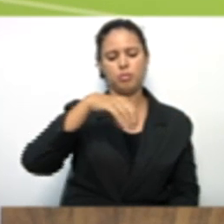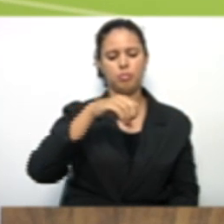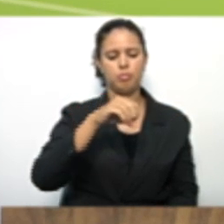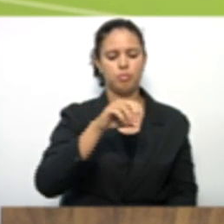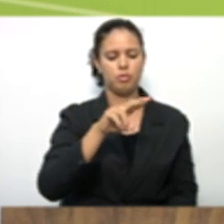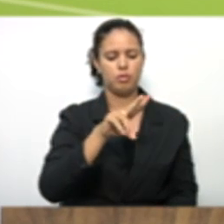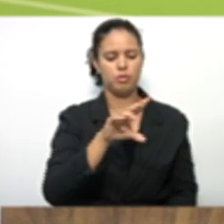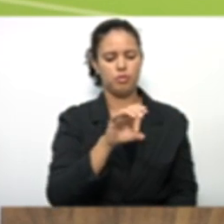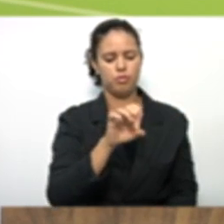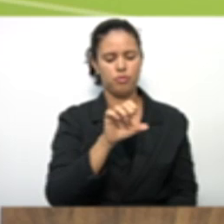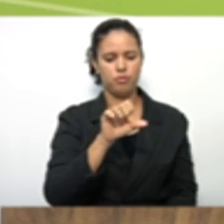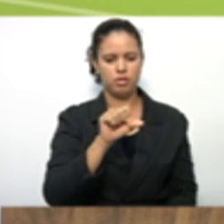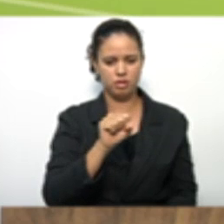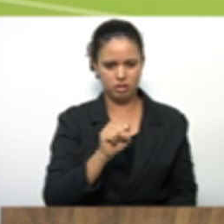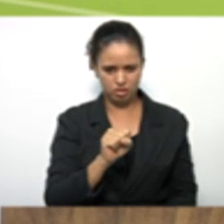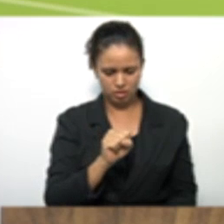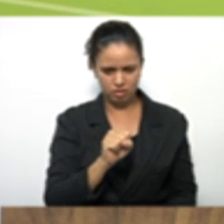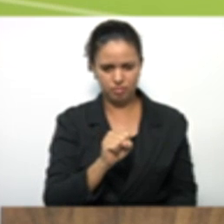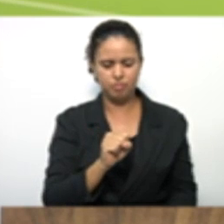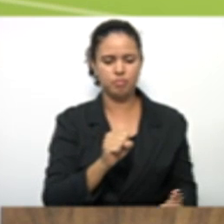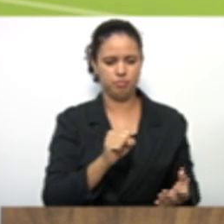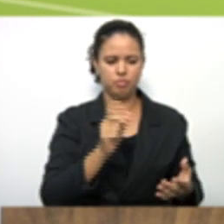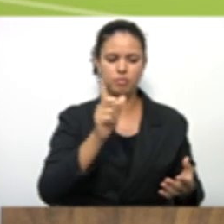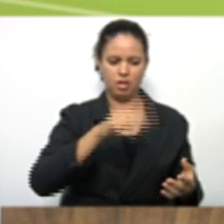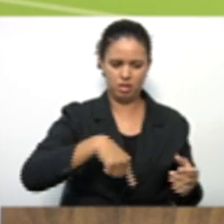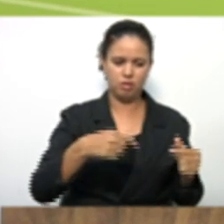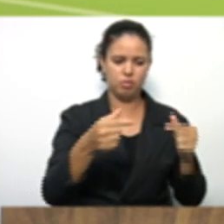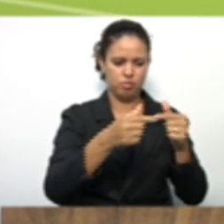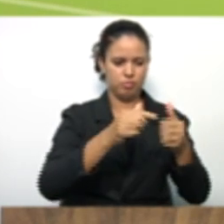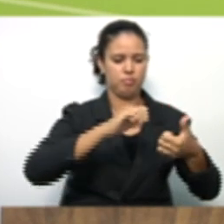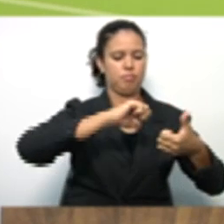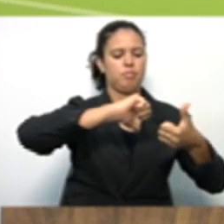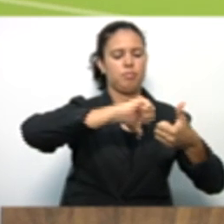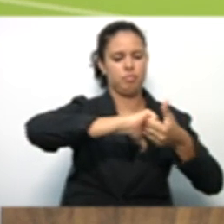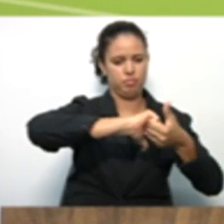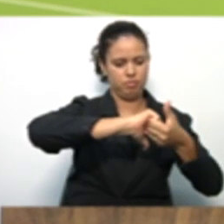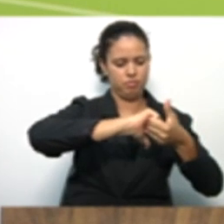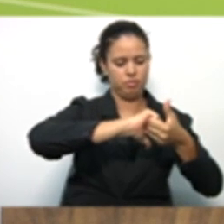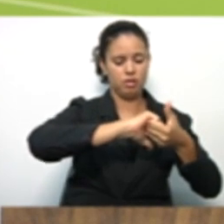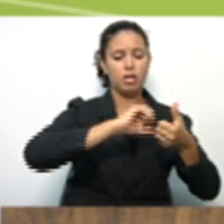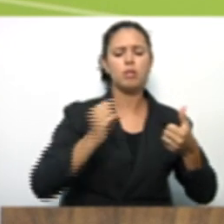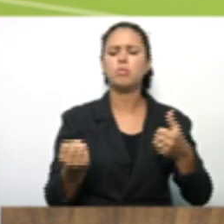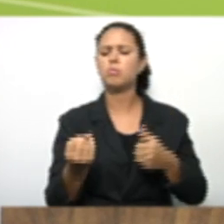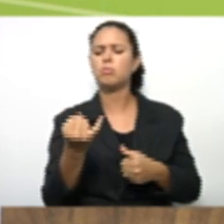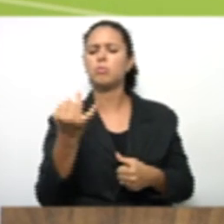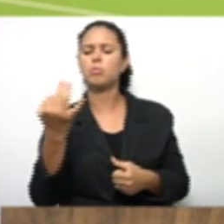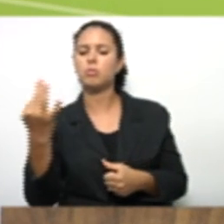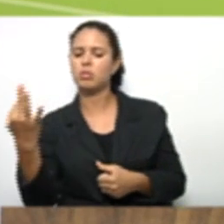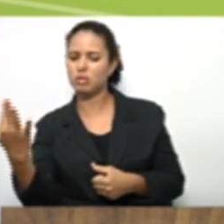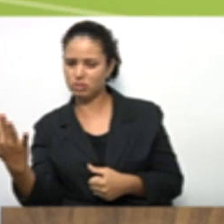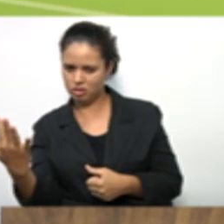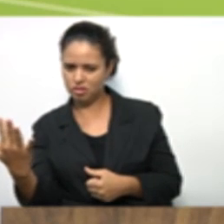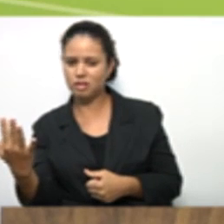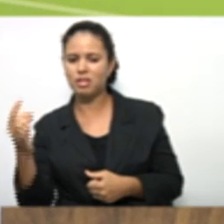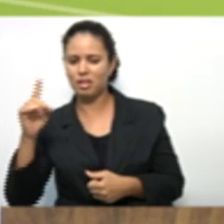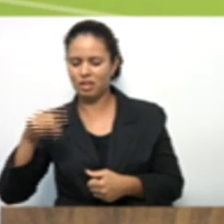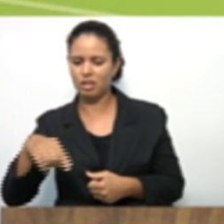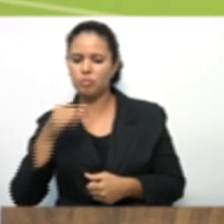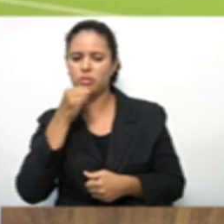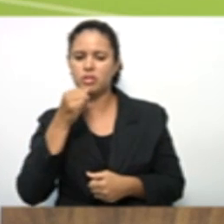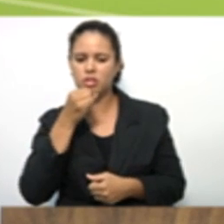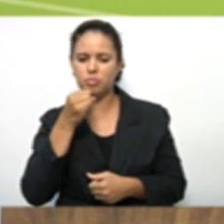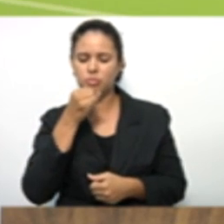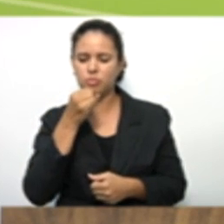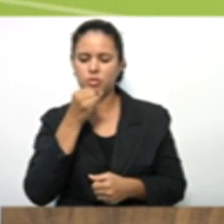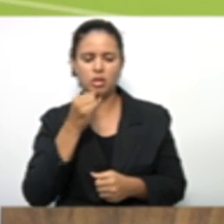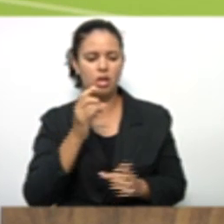quanto à parte quantitativa? Seriam o valor deles. Qual foi o valor de cada um? Você agrupa na mesma conta